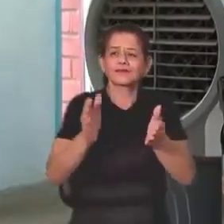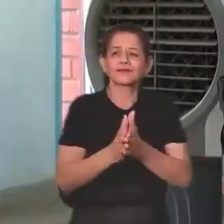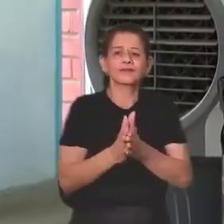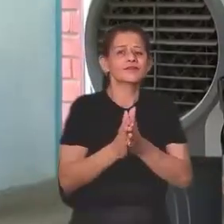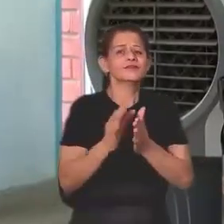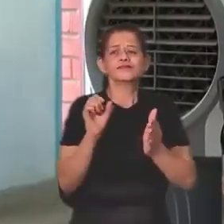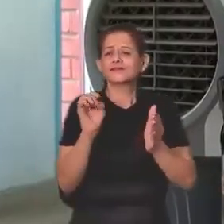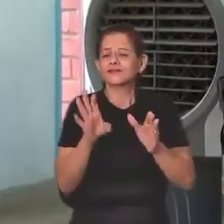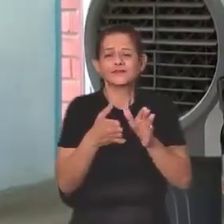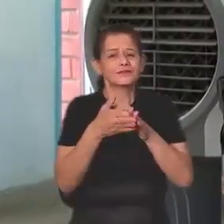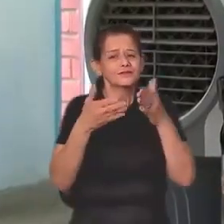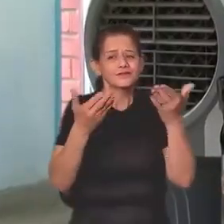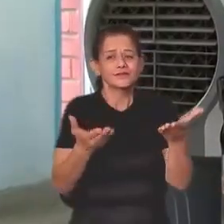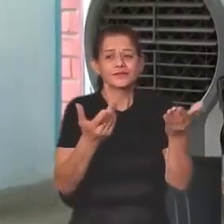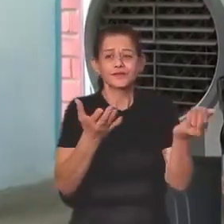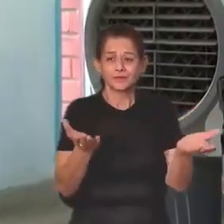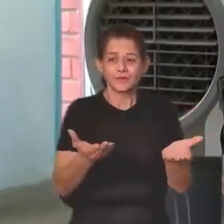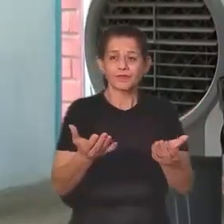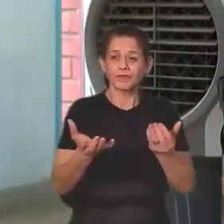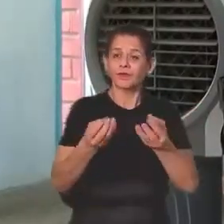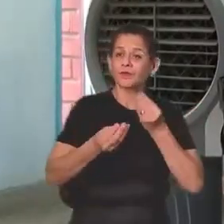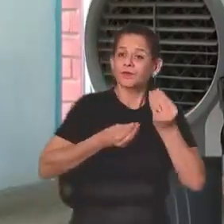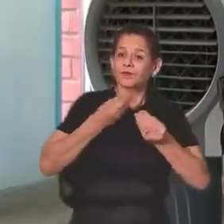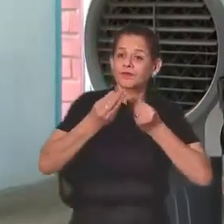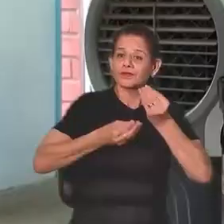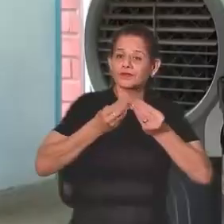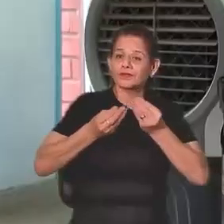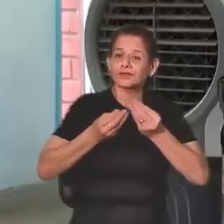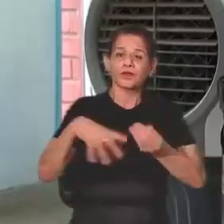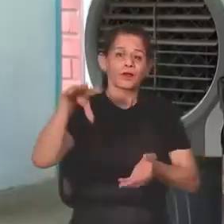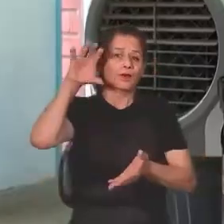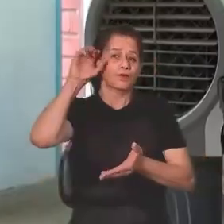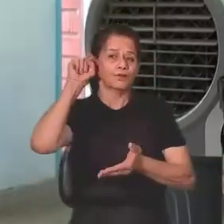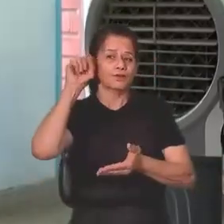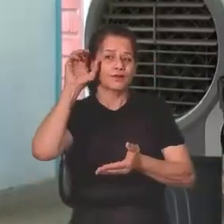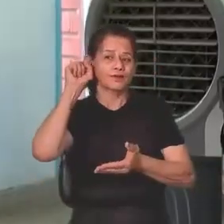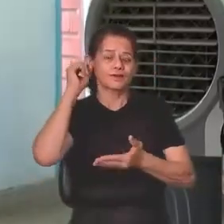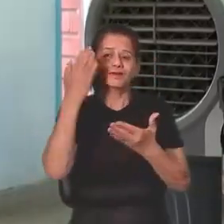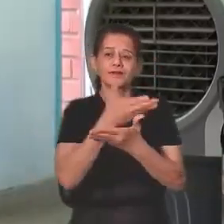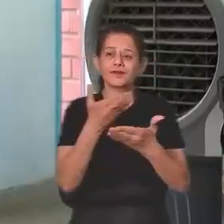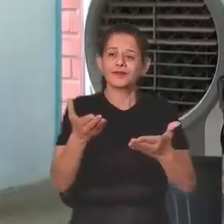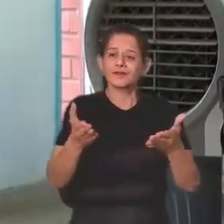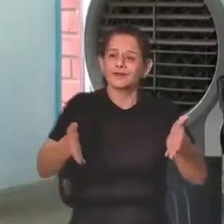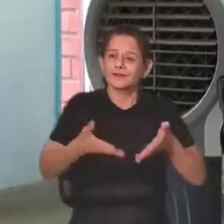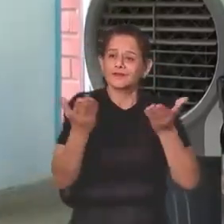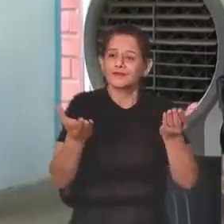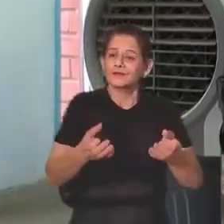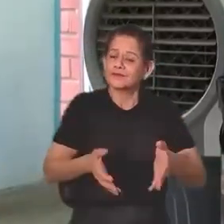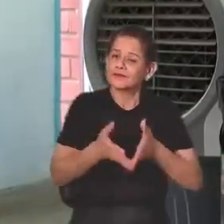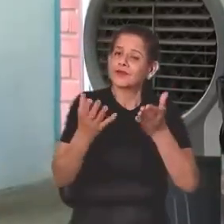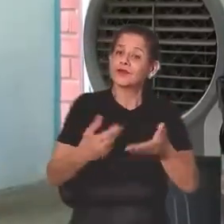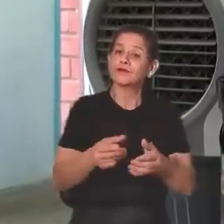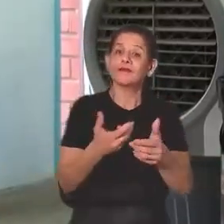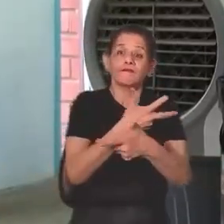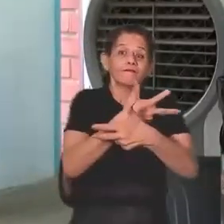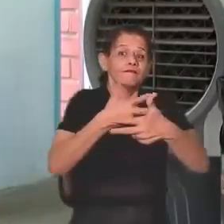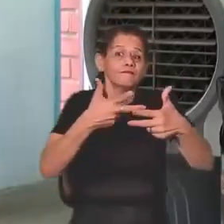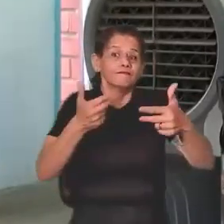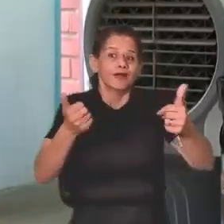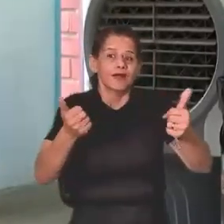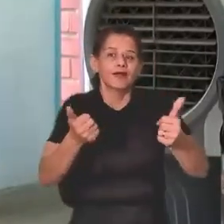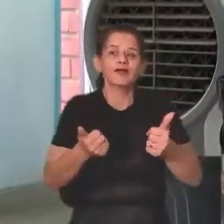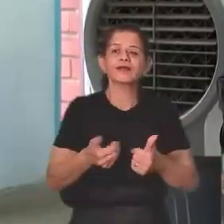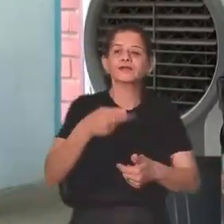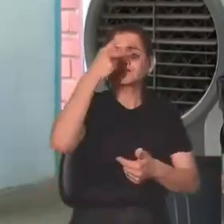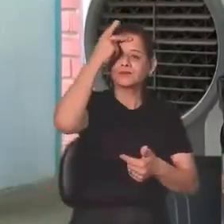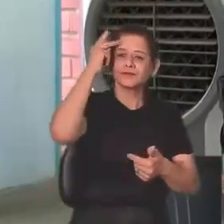isso, né? Vocês, como ouvintes, né, nós, sejam multiplicadores também, sejam incentivadores